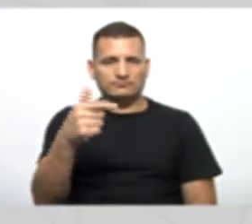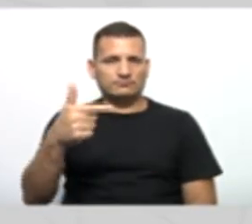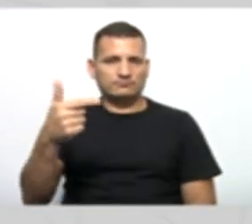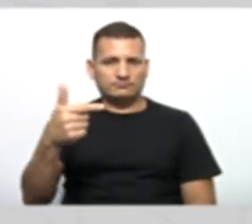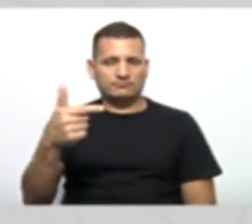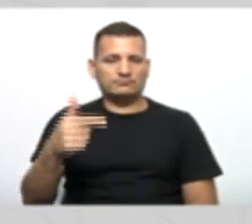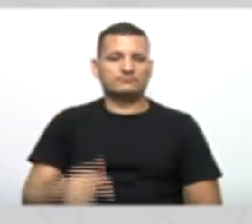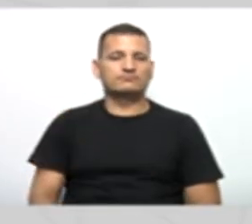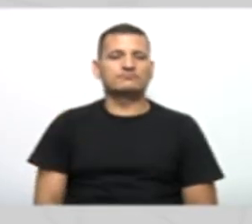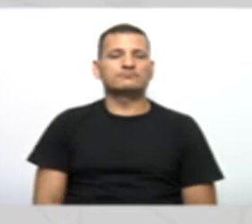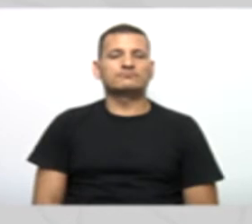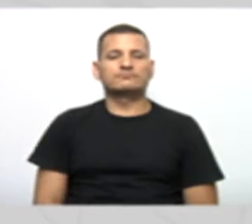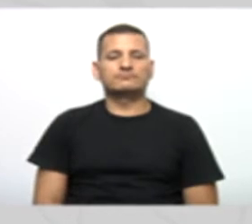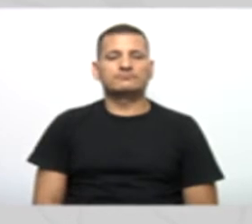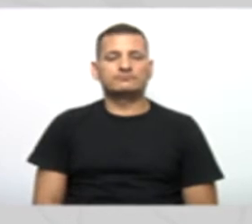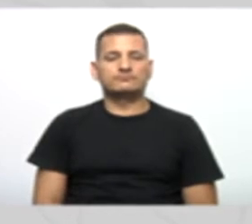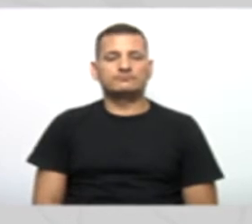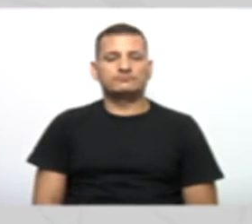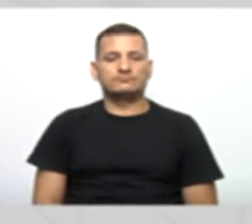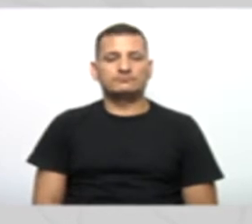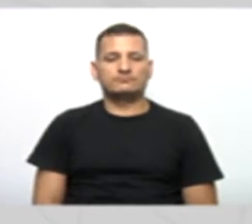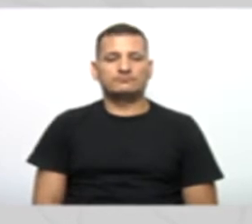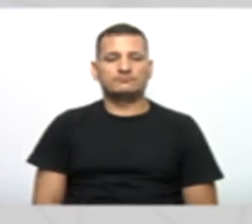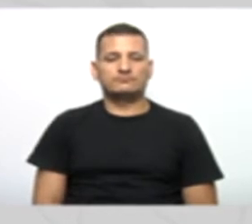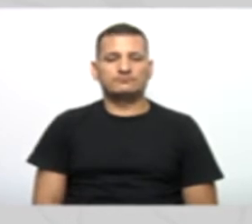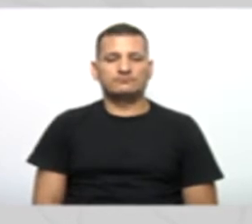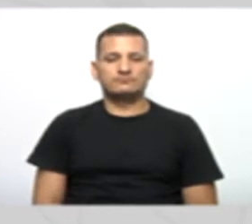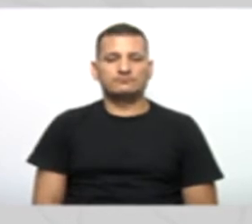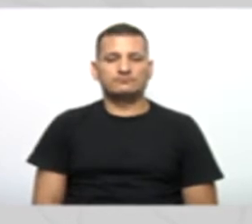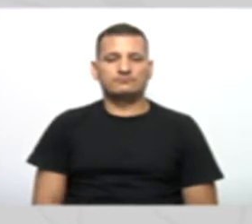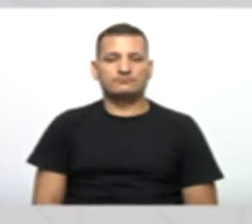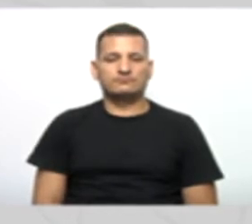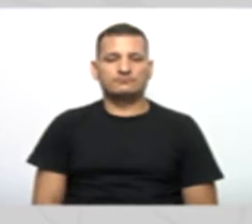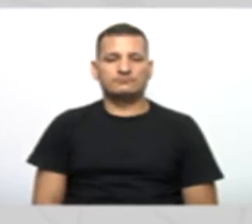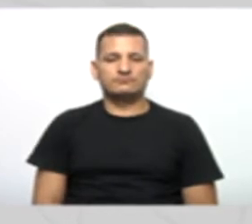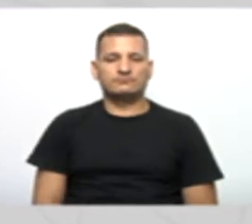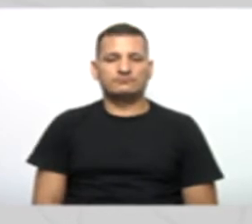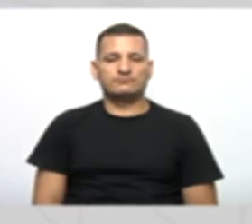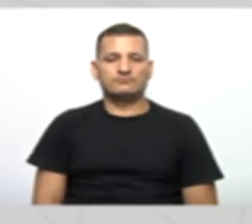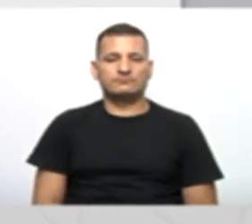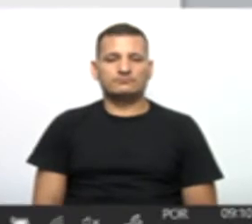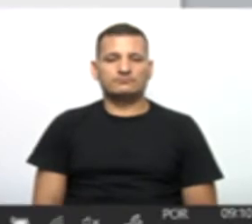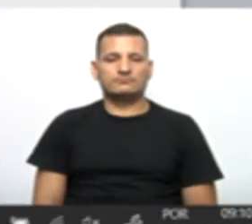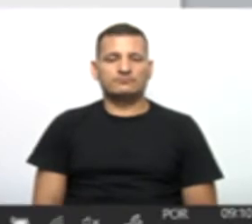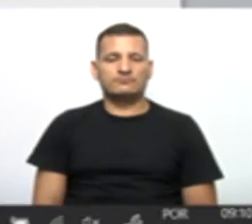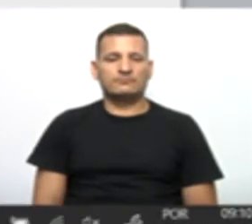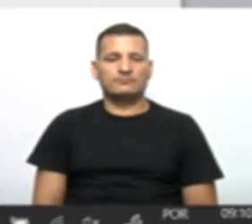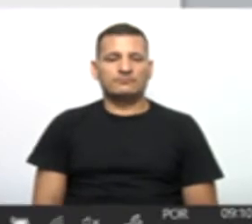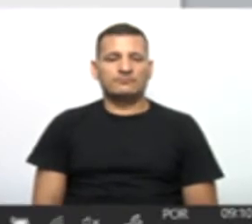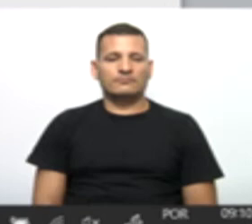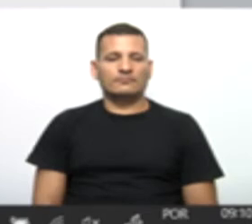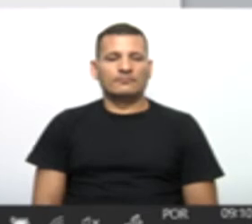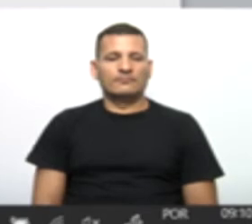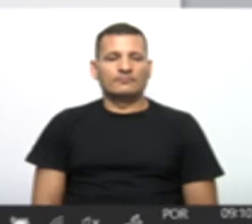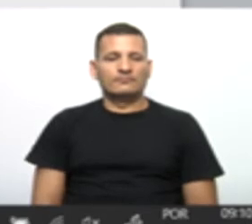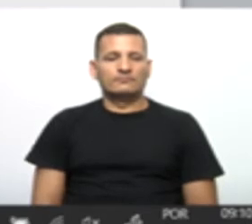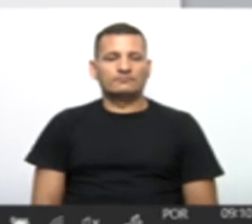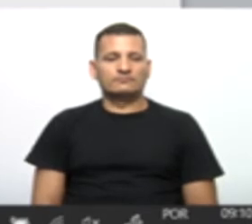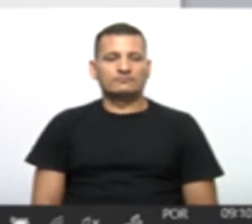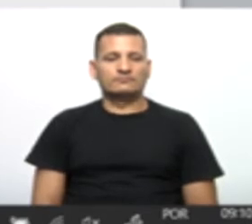Então, vamos criar a nossa tabela telefone aqui. Vamos lá no nosso Word aqui.